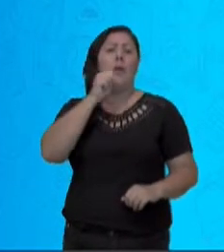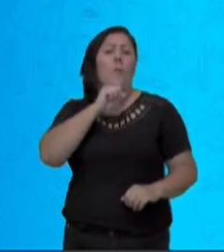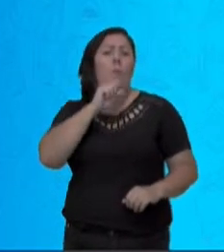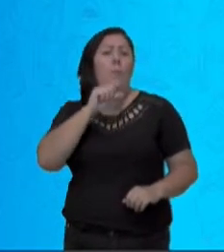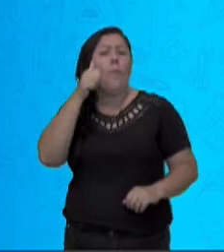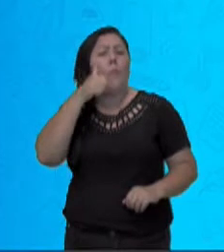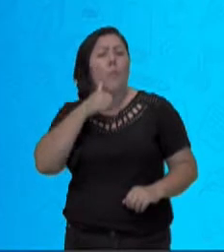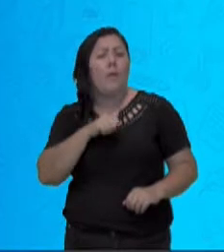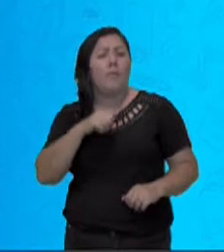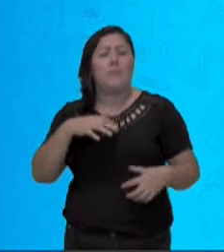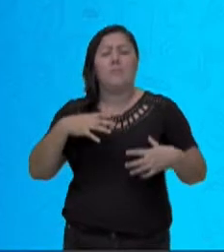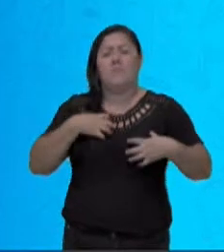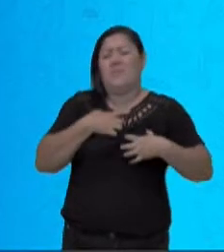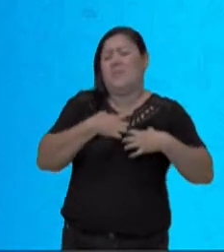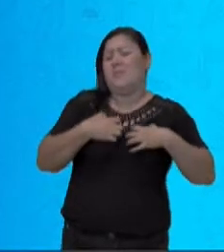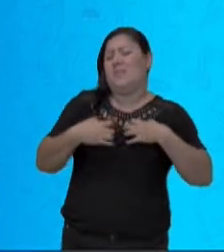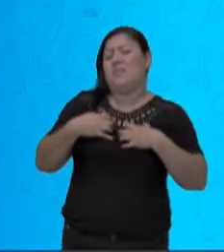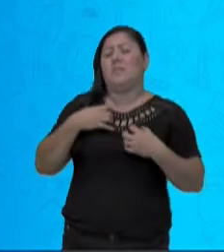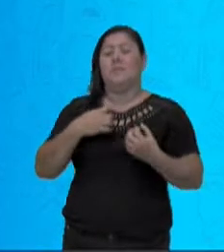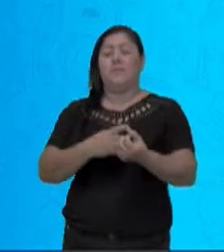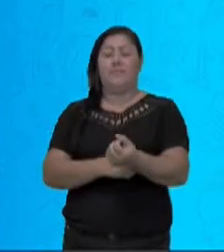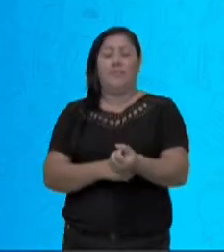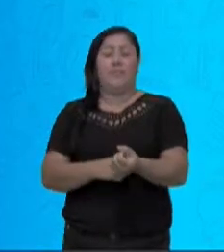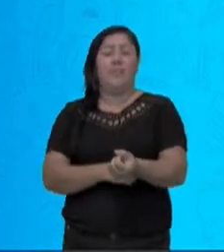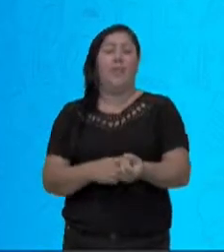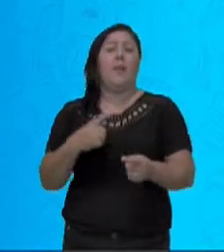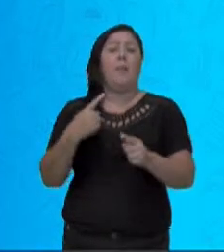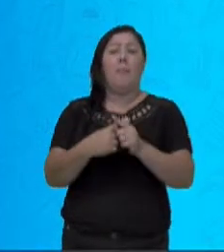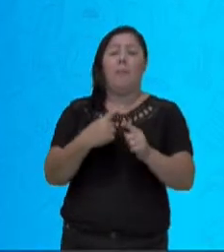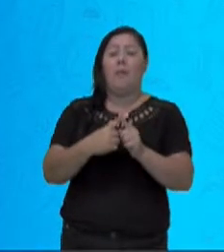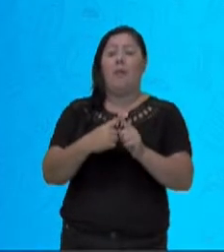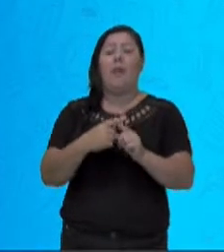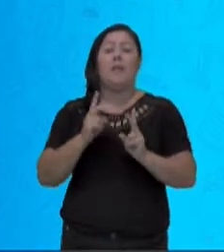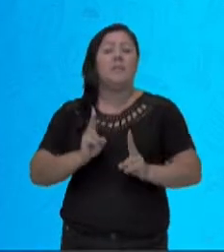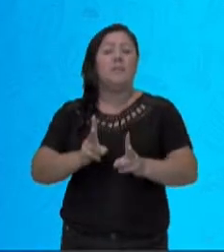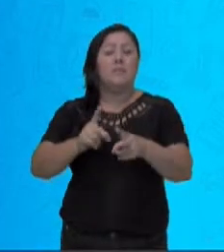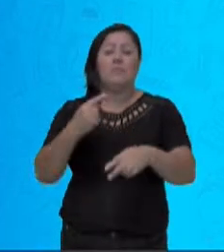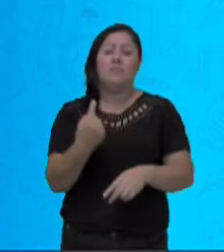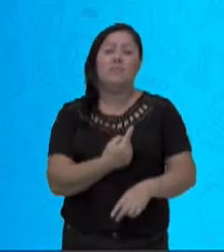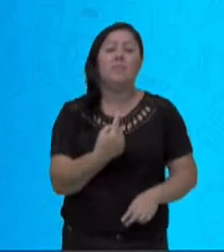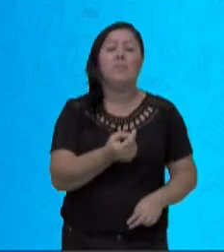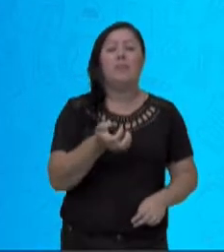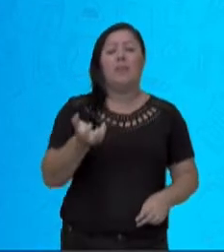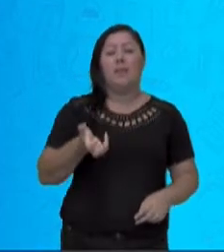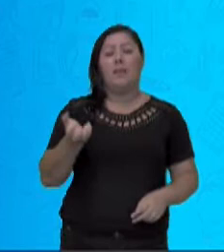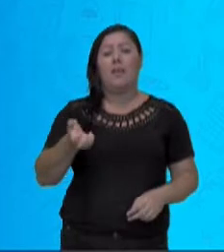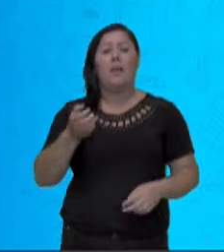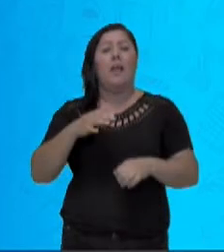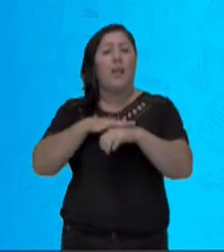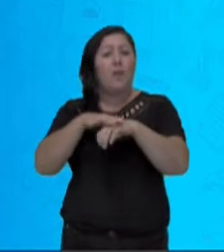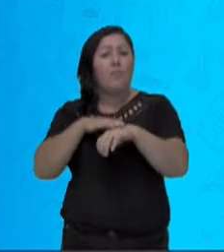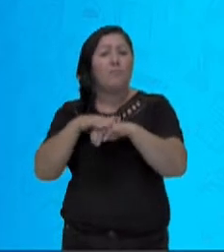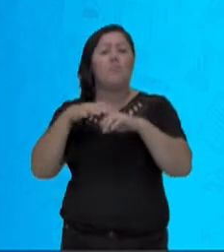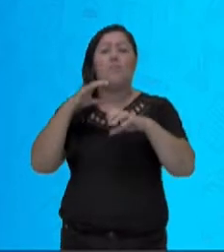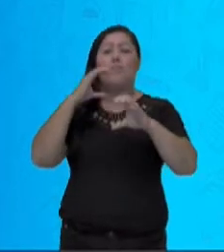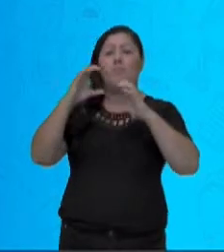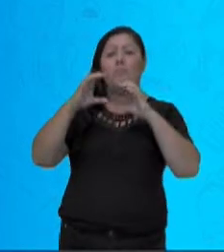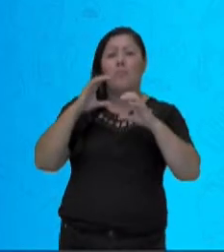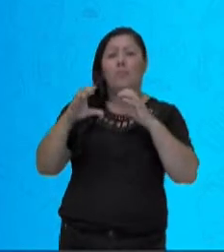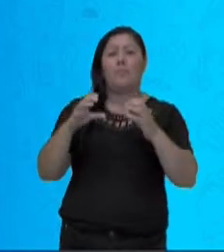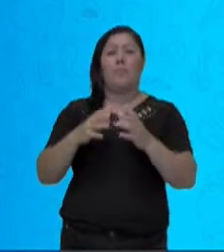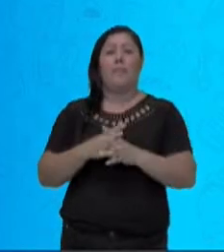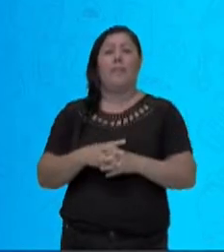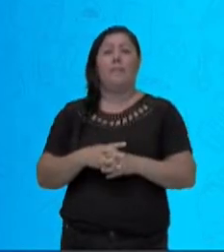andava aborrecida, pois dava sua vida para falar com alguém. Inhém, inhém,